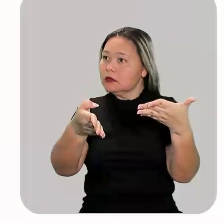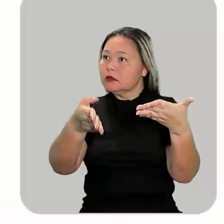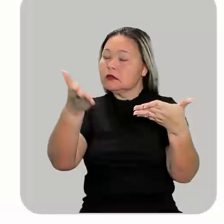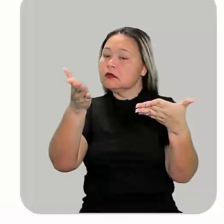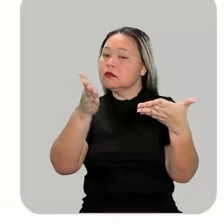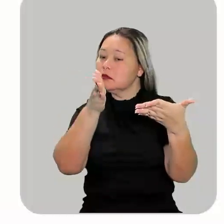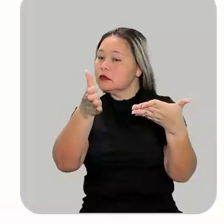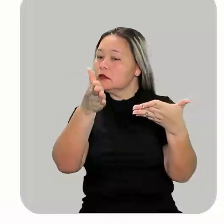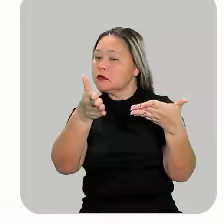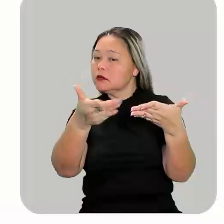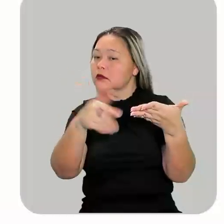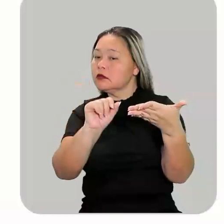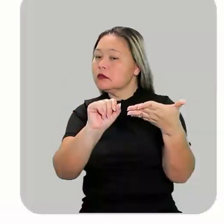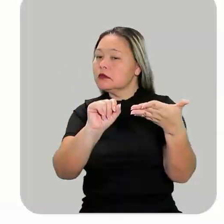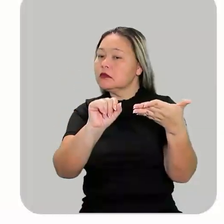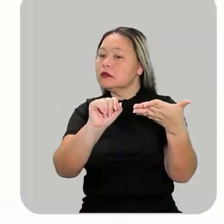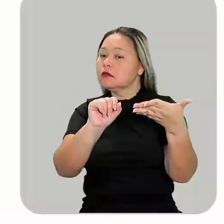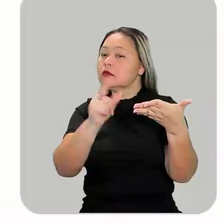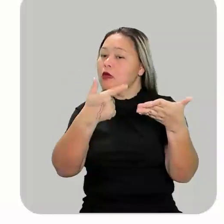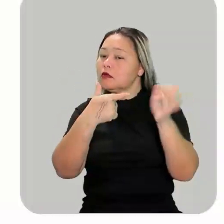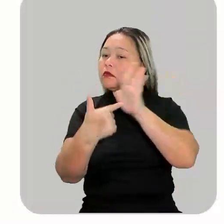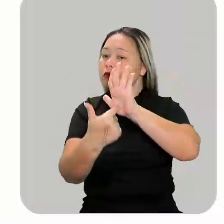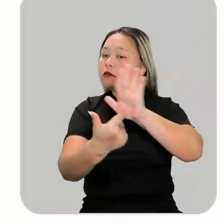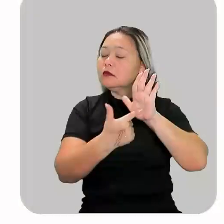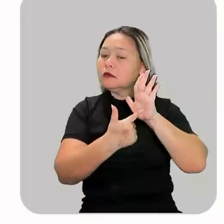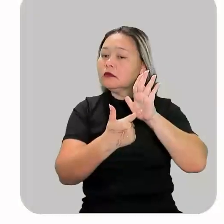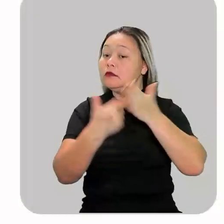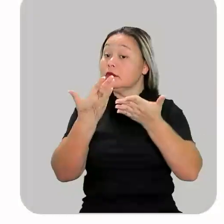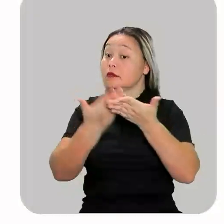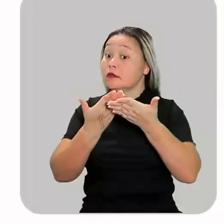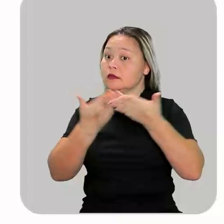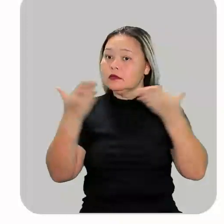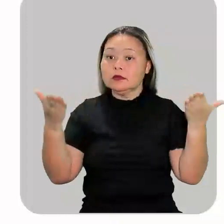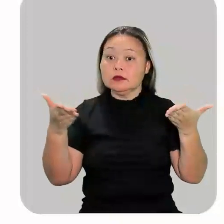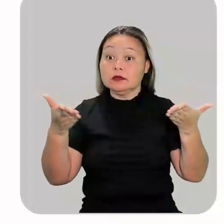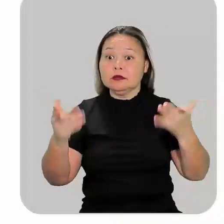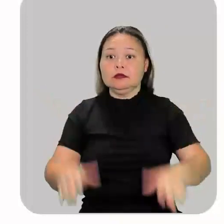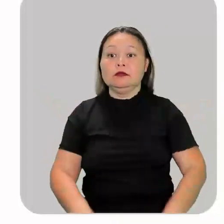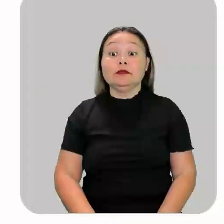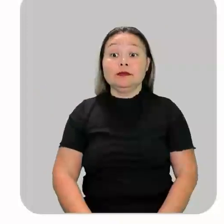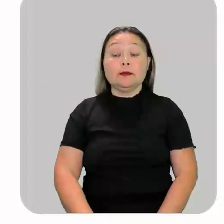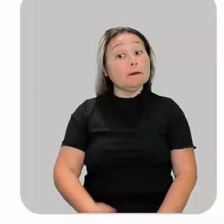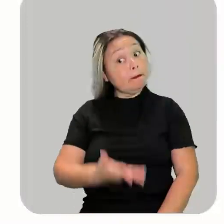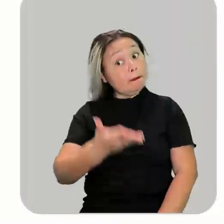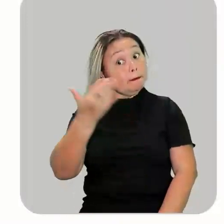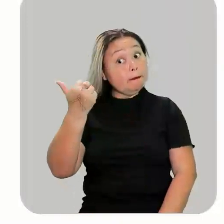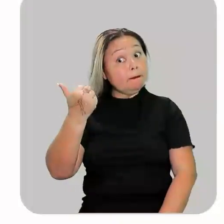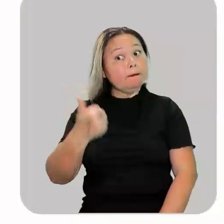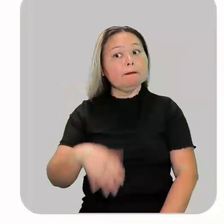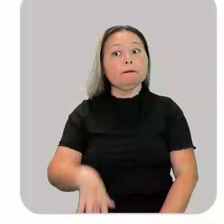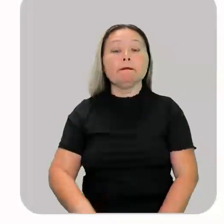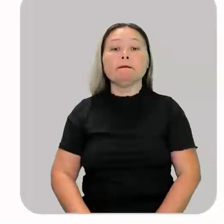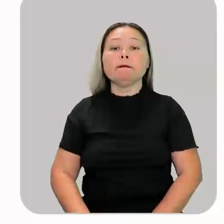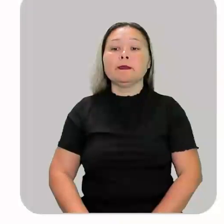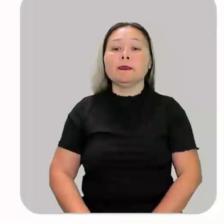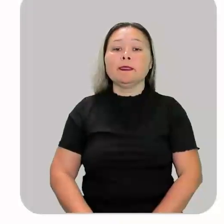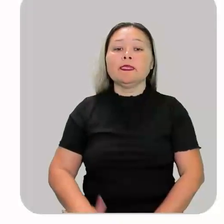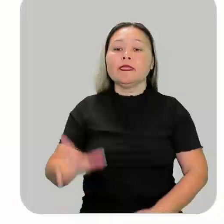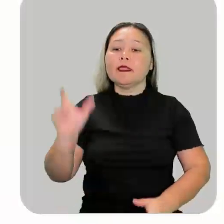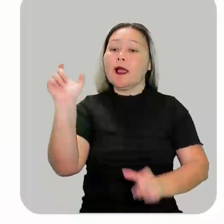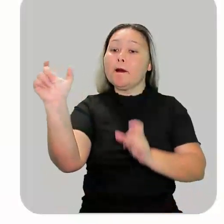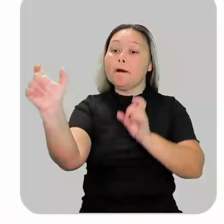alguns caminhos aqui. Caminhos esses indicados na aula de hoje. Vamos lá então, e aí a gente vai